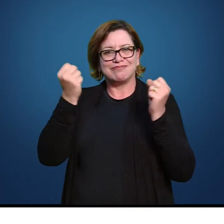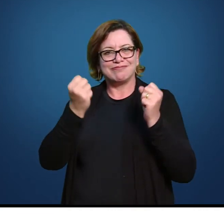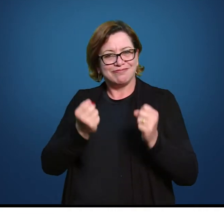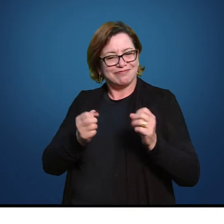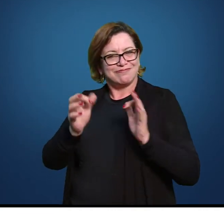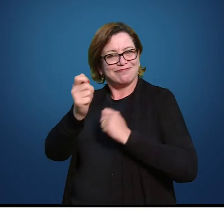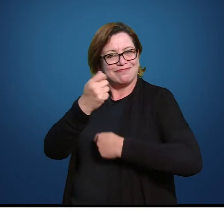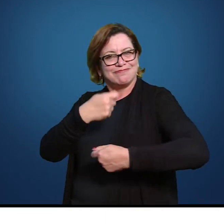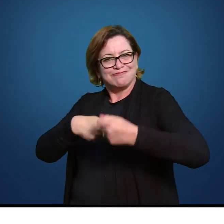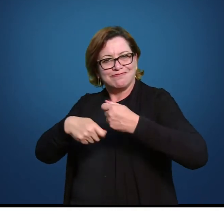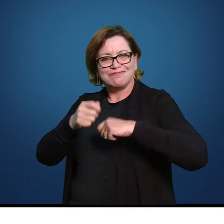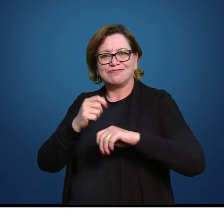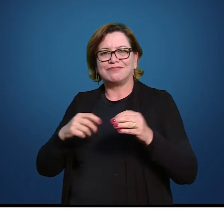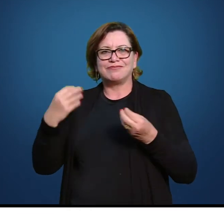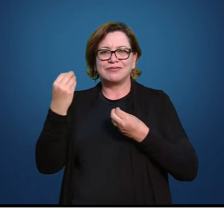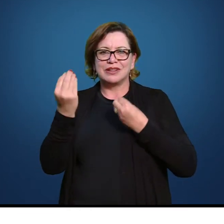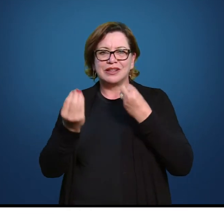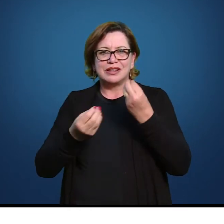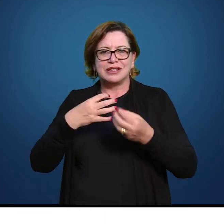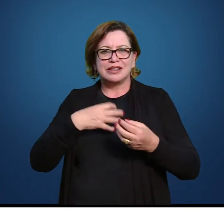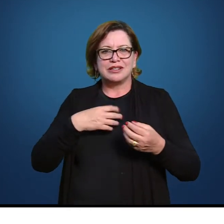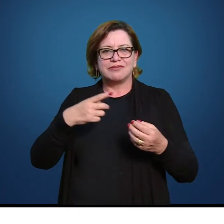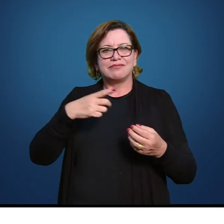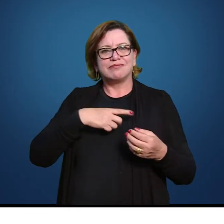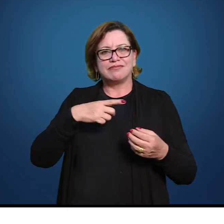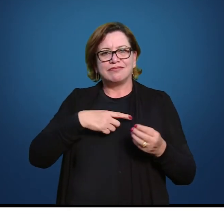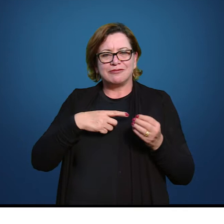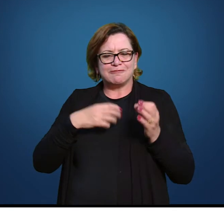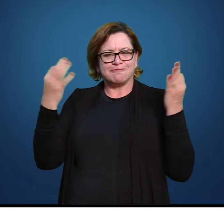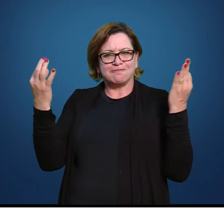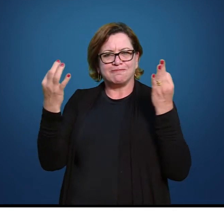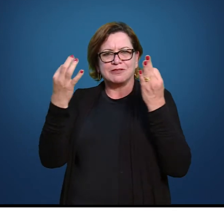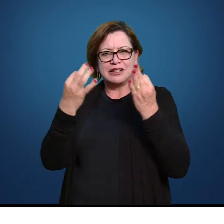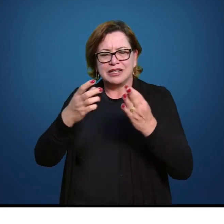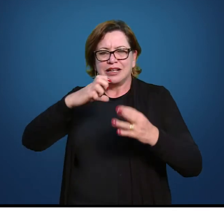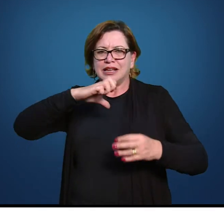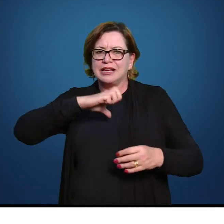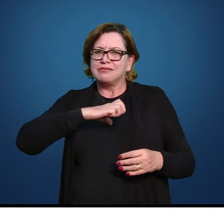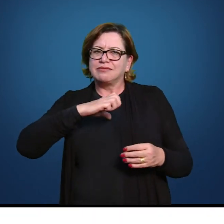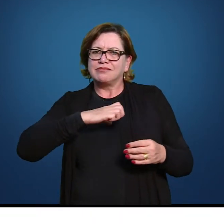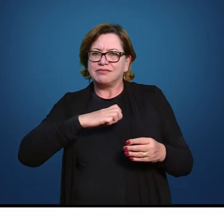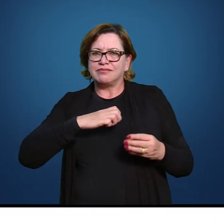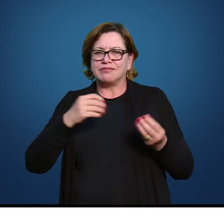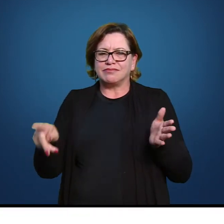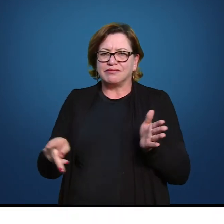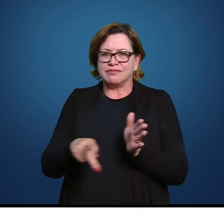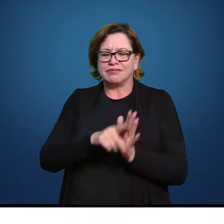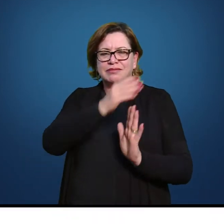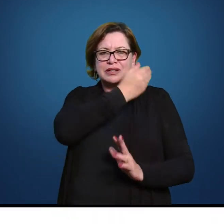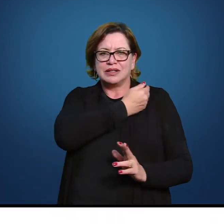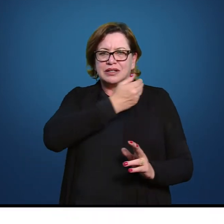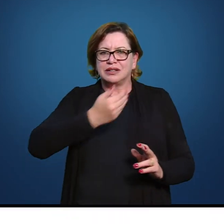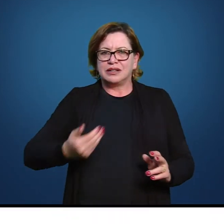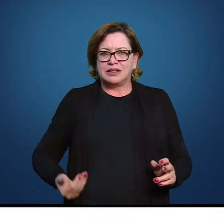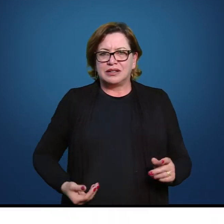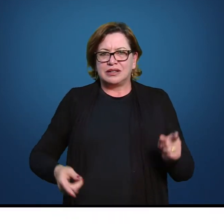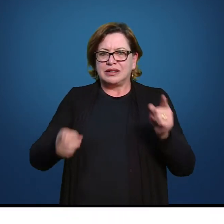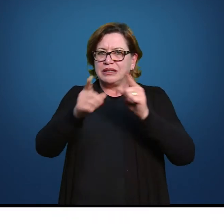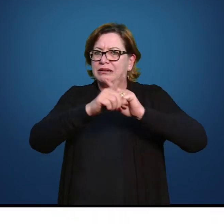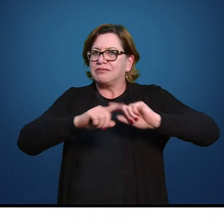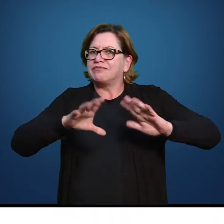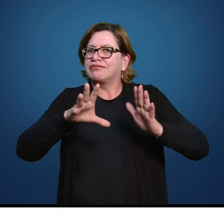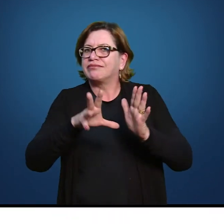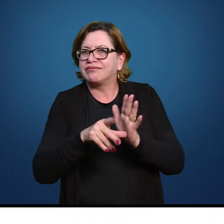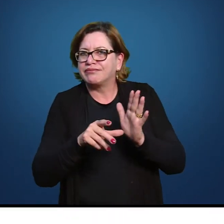que eu mantenha o padrão de conduta ética dentro do sistema público. É não realizar